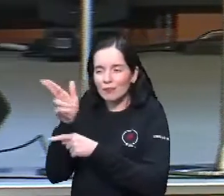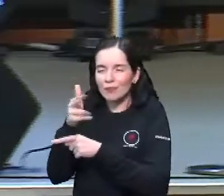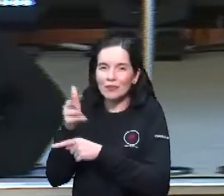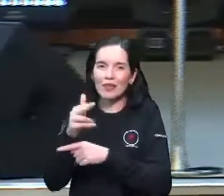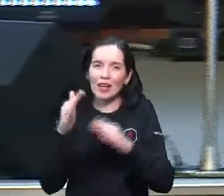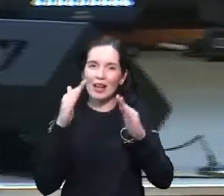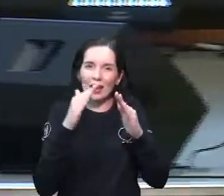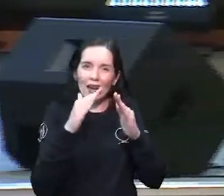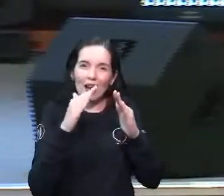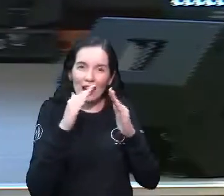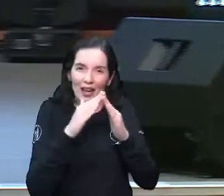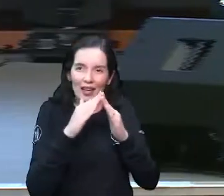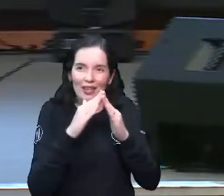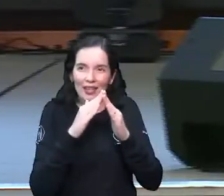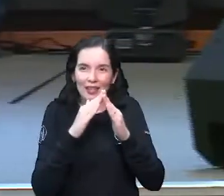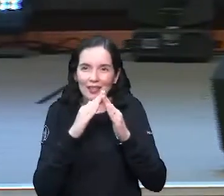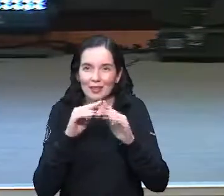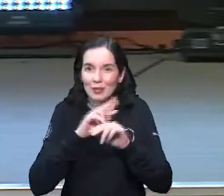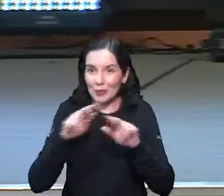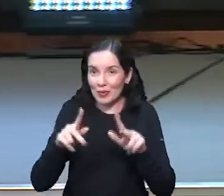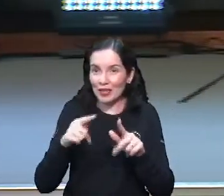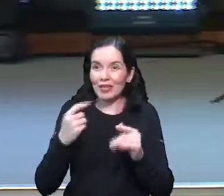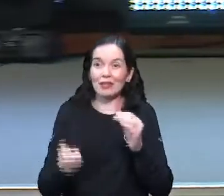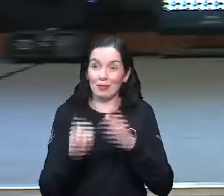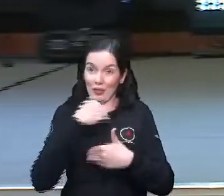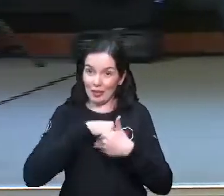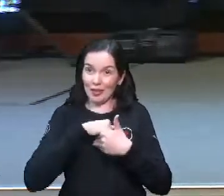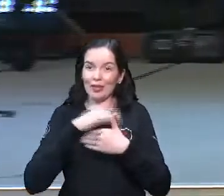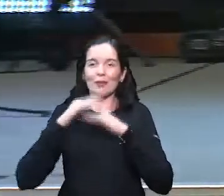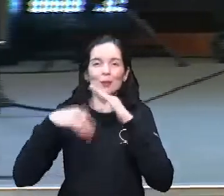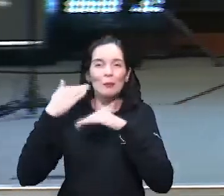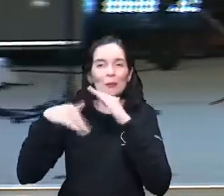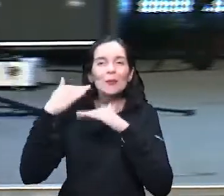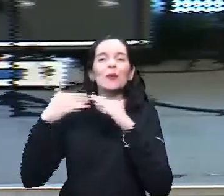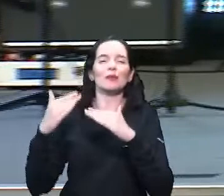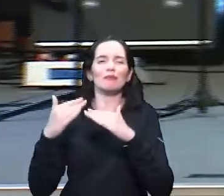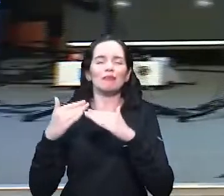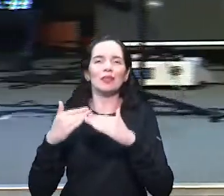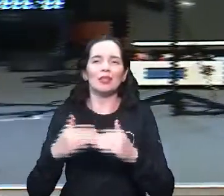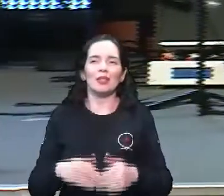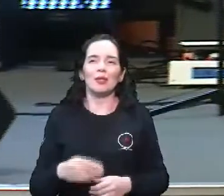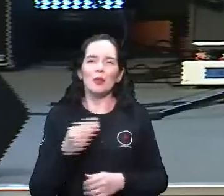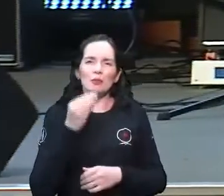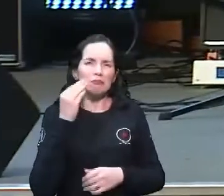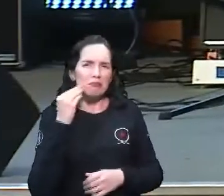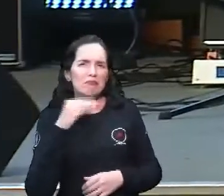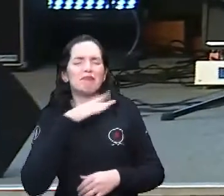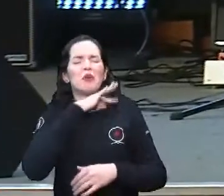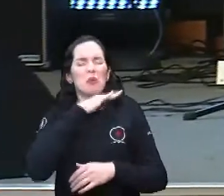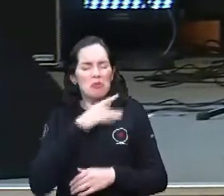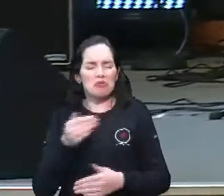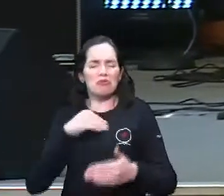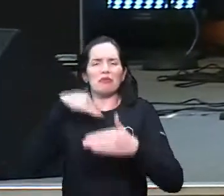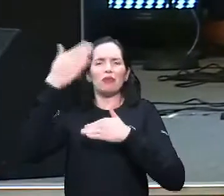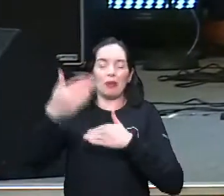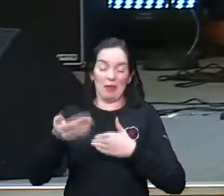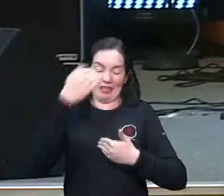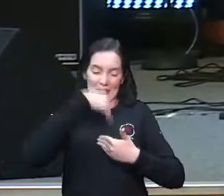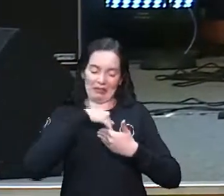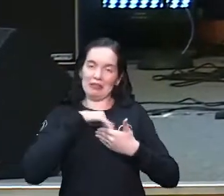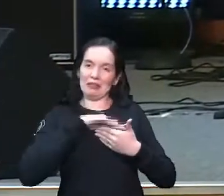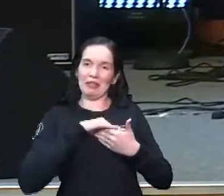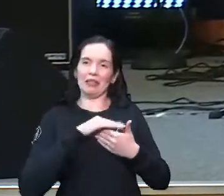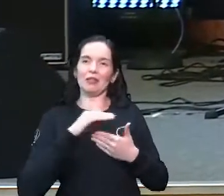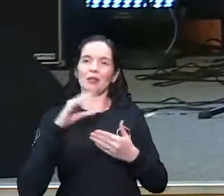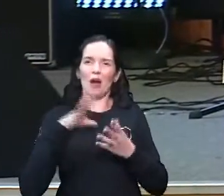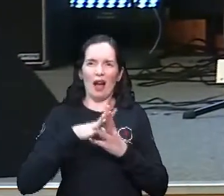não é mais assim, porque aqui dentro eu era próspero, eu podia estar lascado lá de fora, mas aqui dentro eu carregava algo que Deus